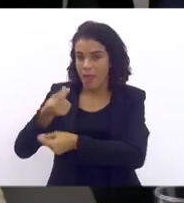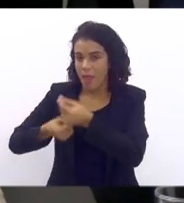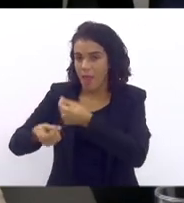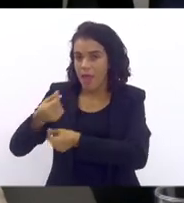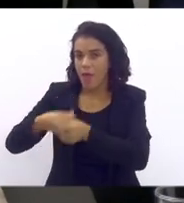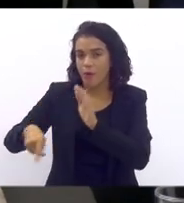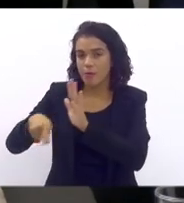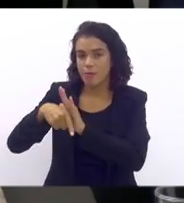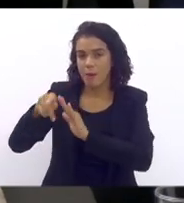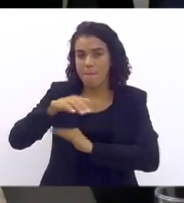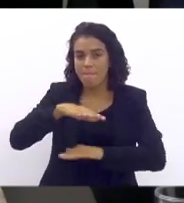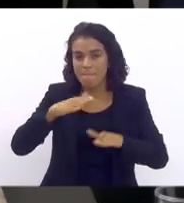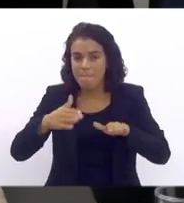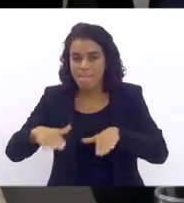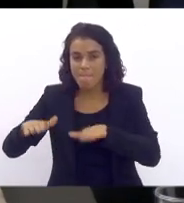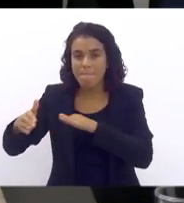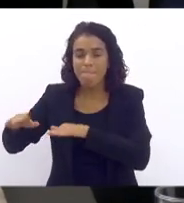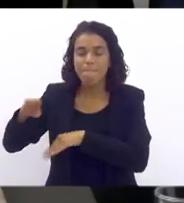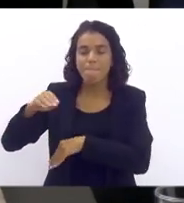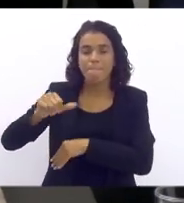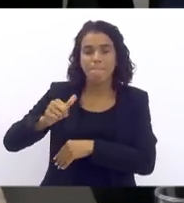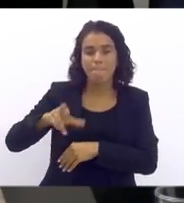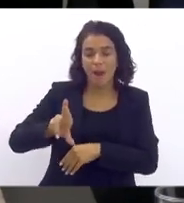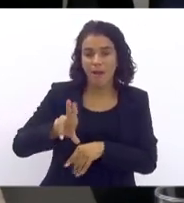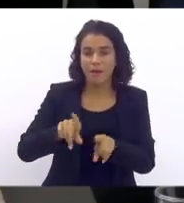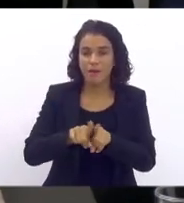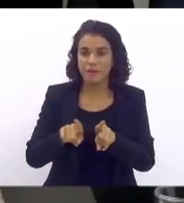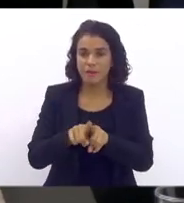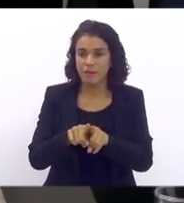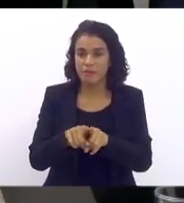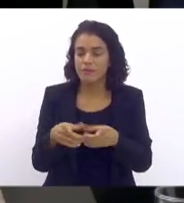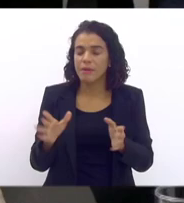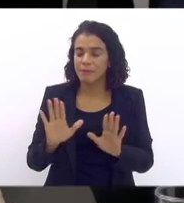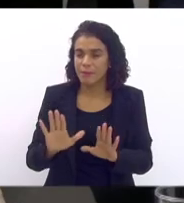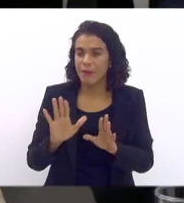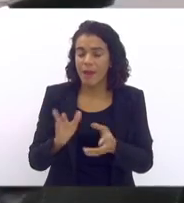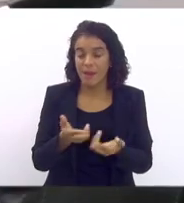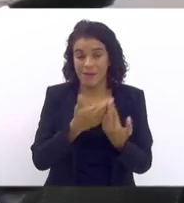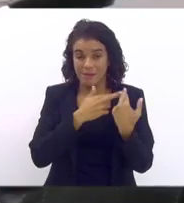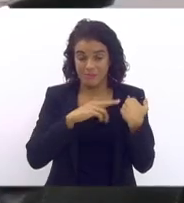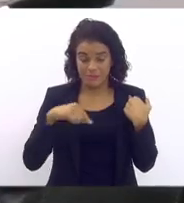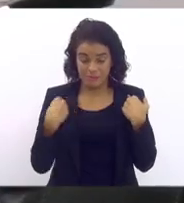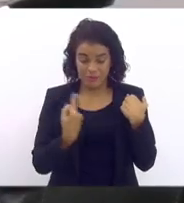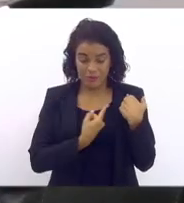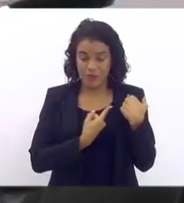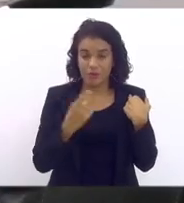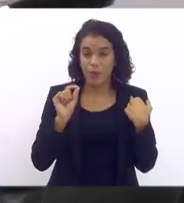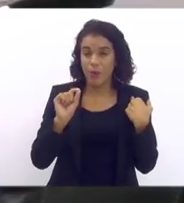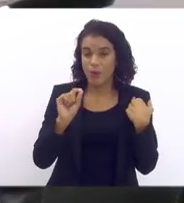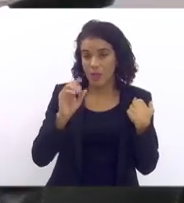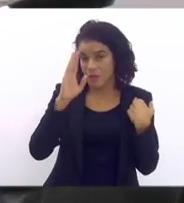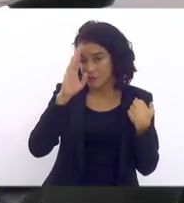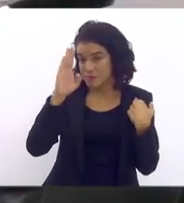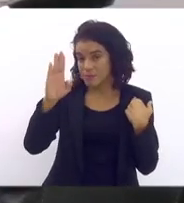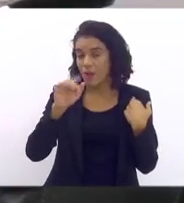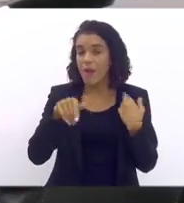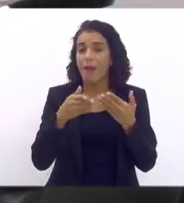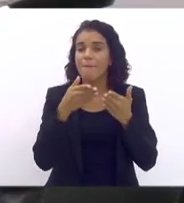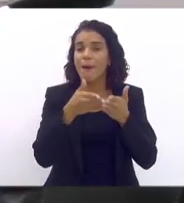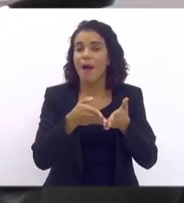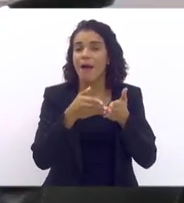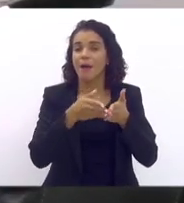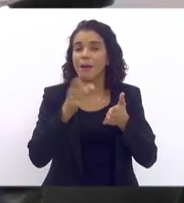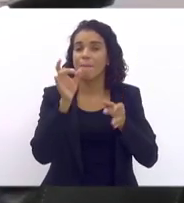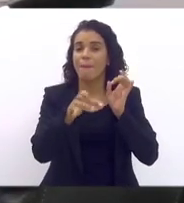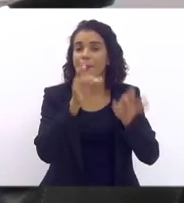economia azul que às vezes são iguais à vezes são diferentes mas a responsabilidade hoje o que nós estamos colocando aqui na CP que a nossa prioridade é tiver essas embarcações Tod de